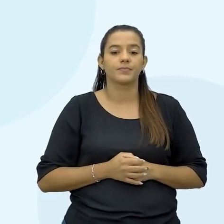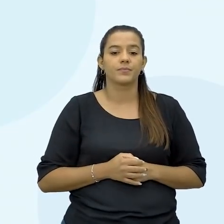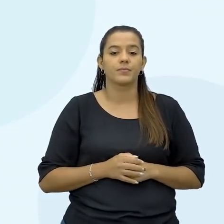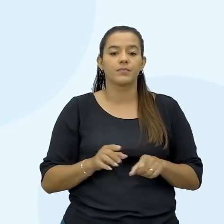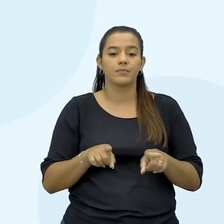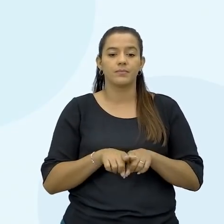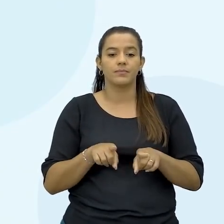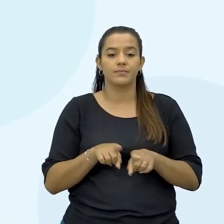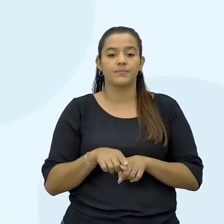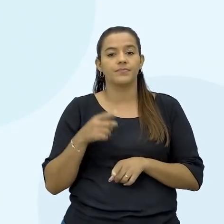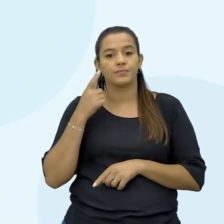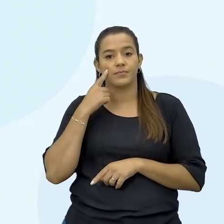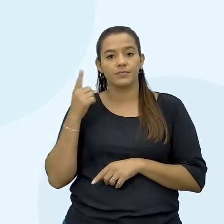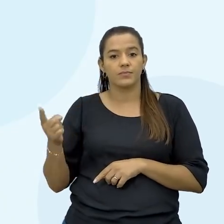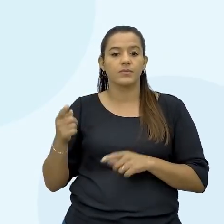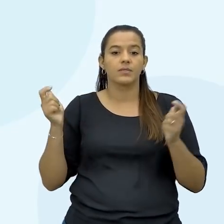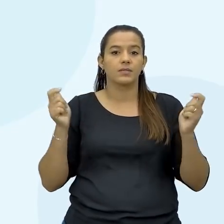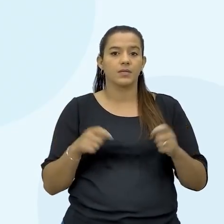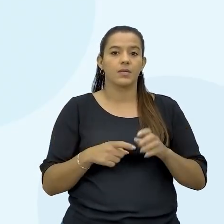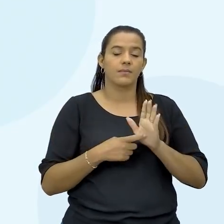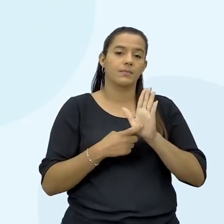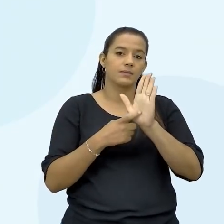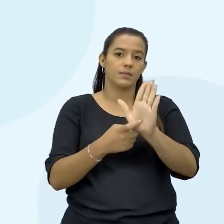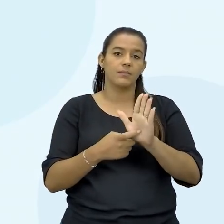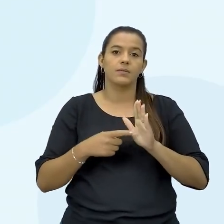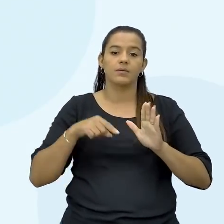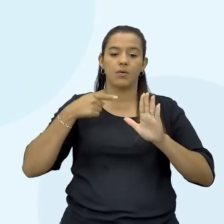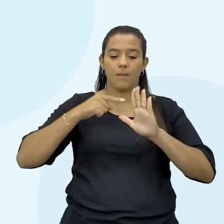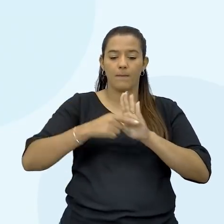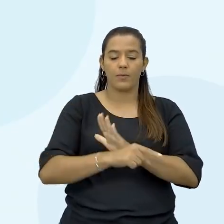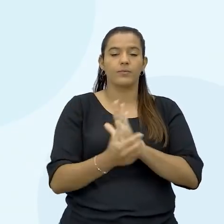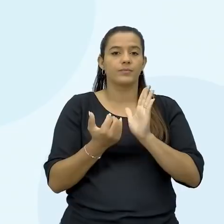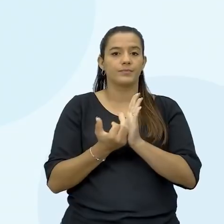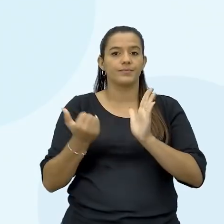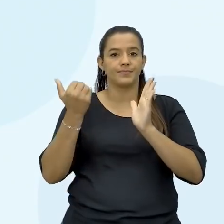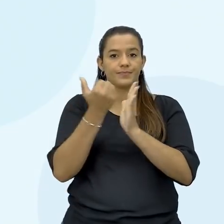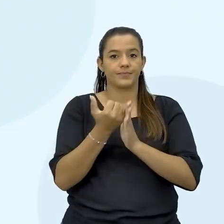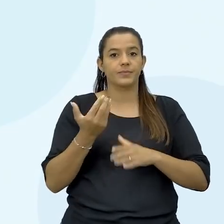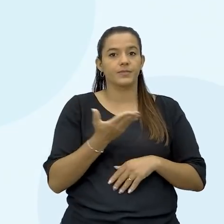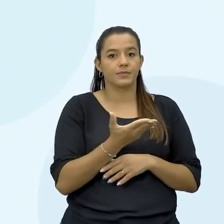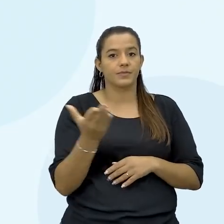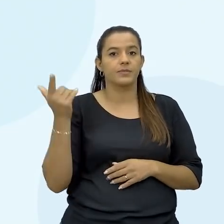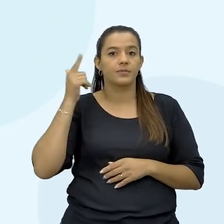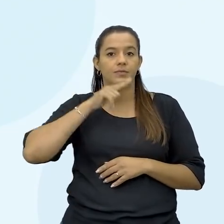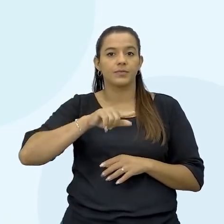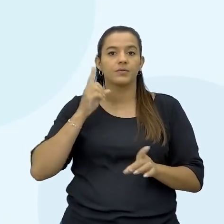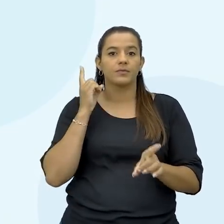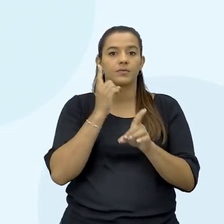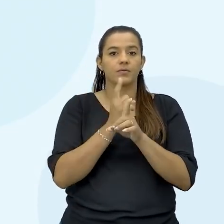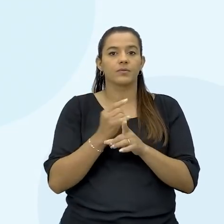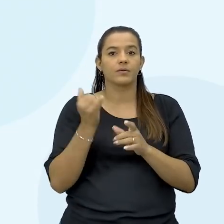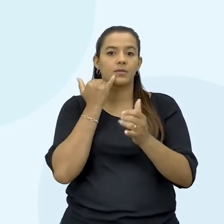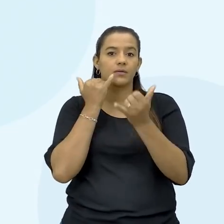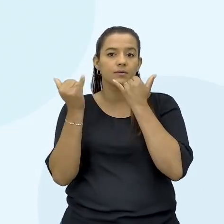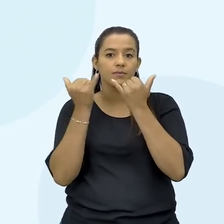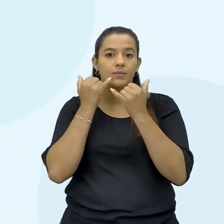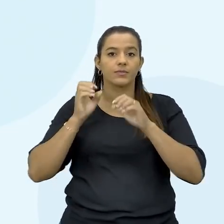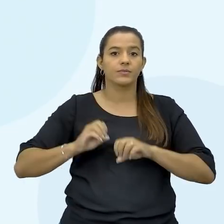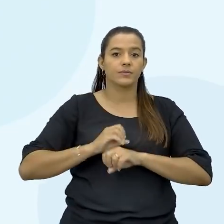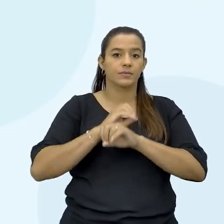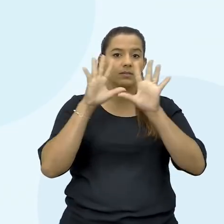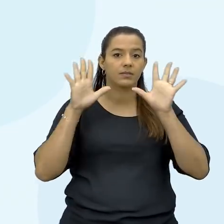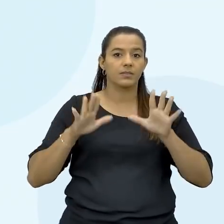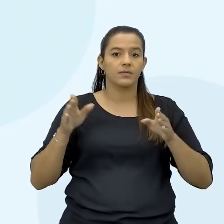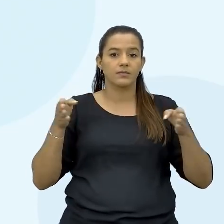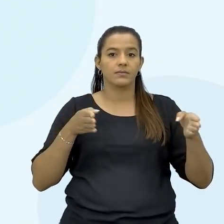seguida, vem aqui a apresentação de aprofundamento, onde vocês vão encontrar informações específicas